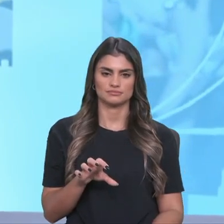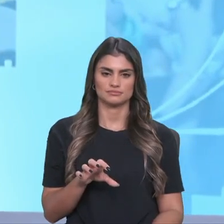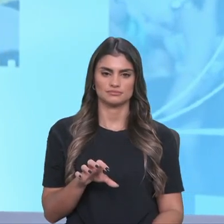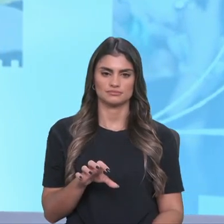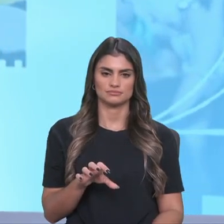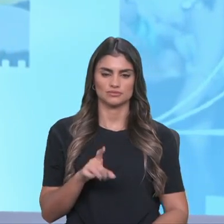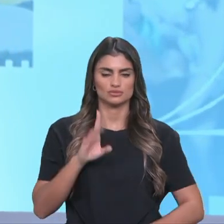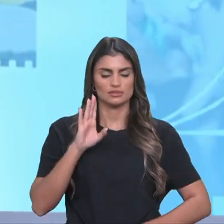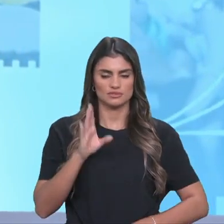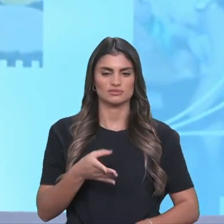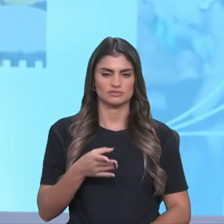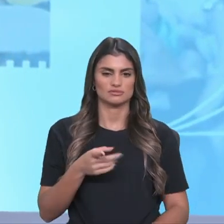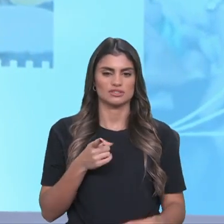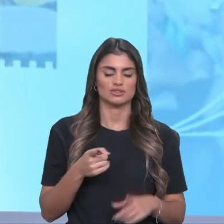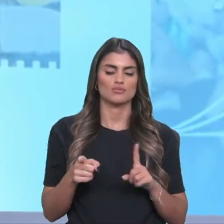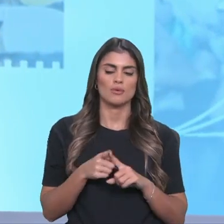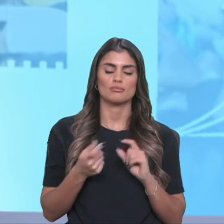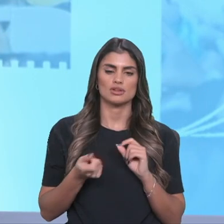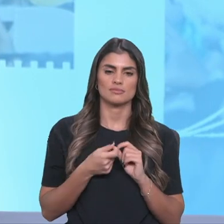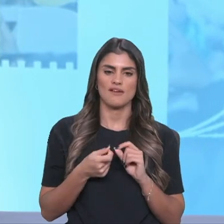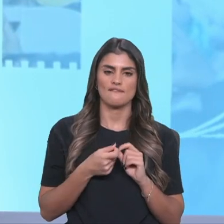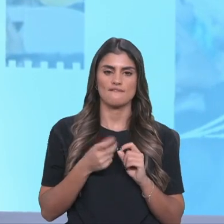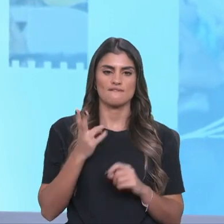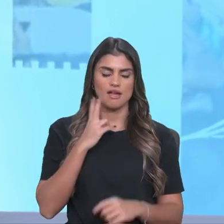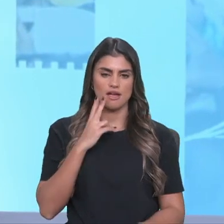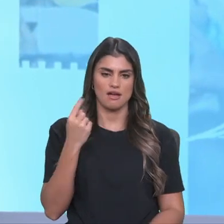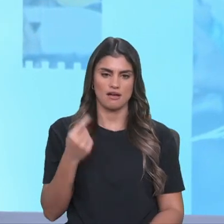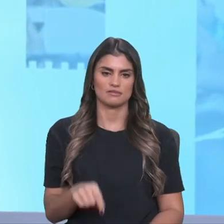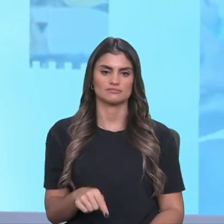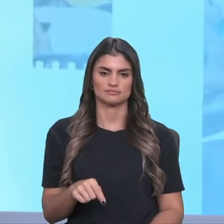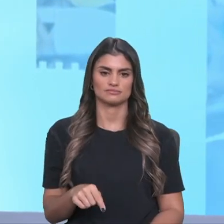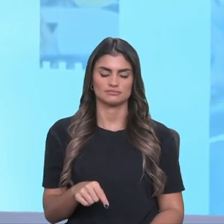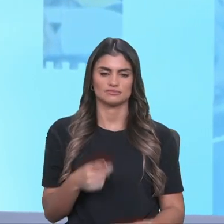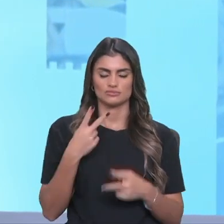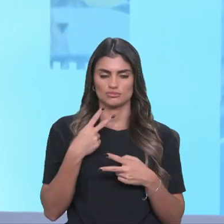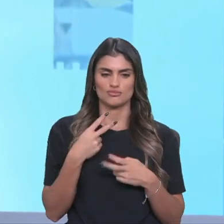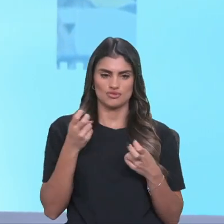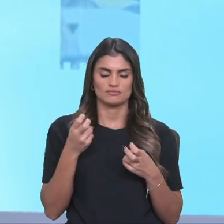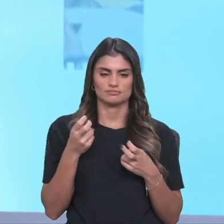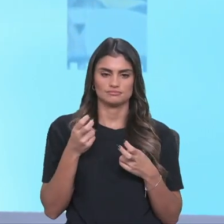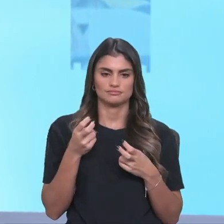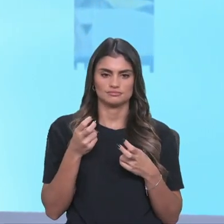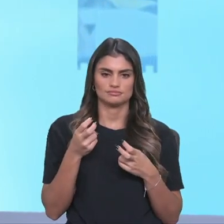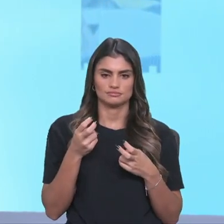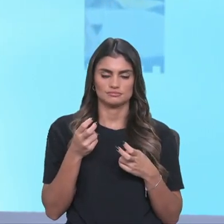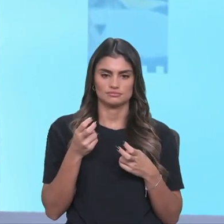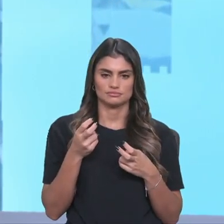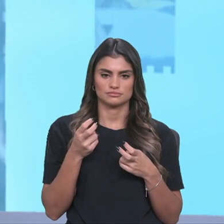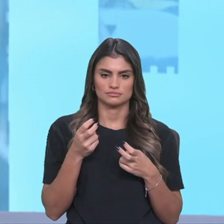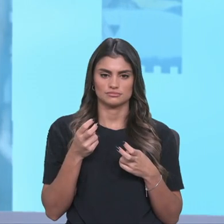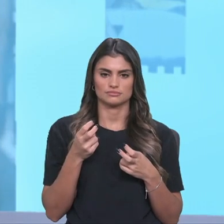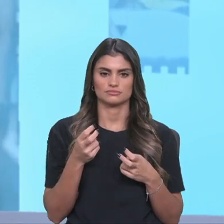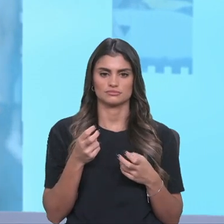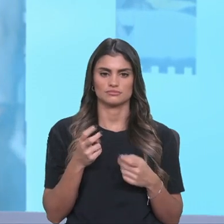reconhece que este aproximar da fé, esta descoberta, ao fim e ao cabo, de um sentido em tempos